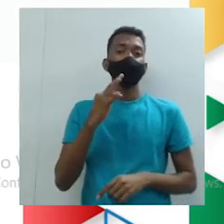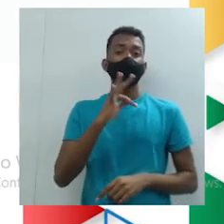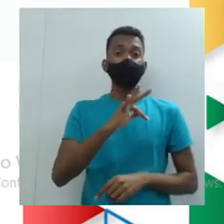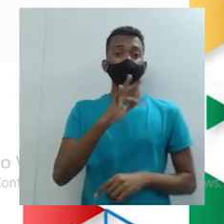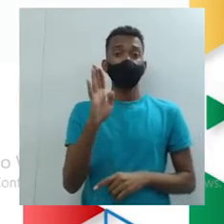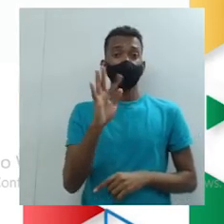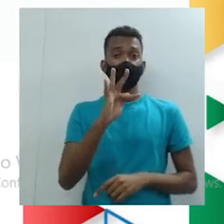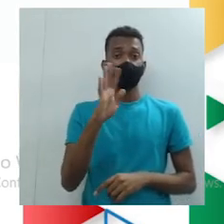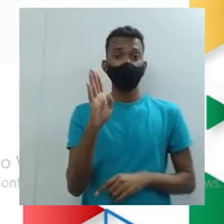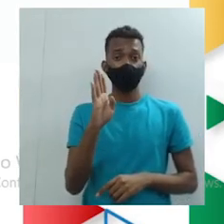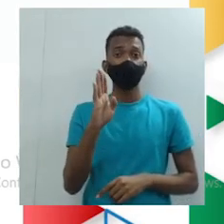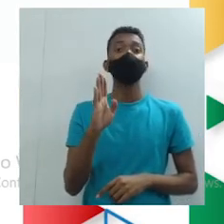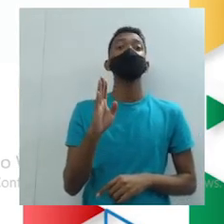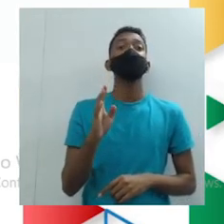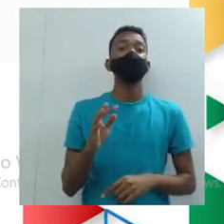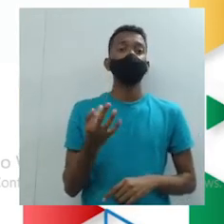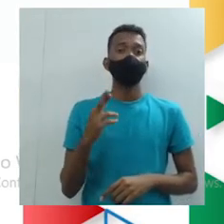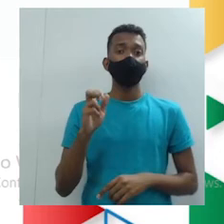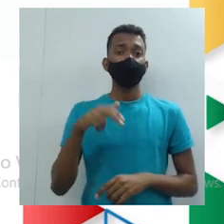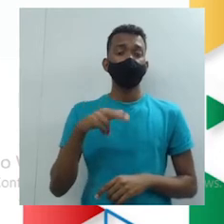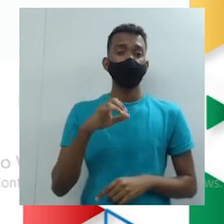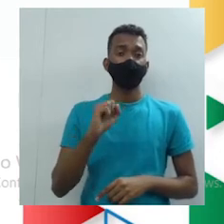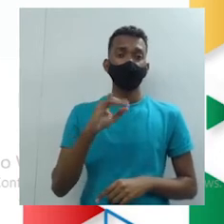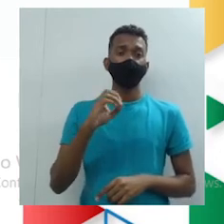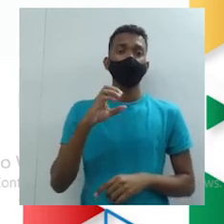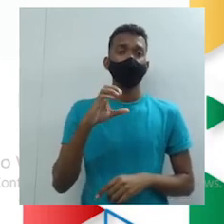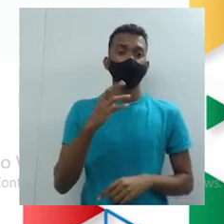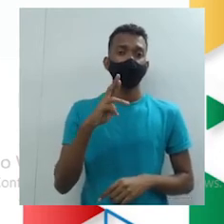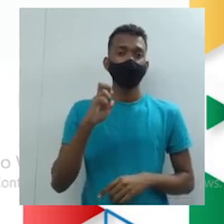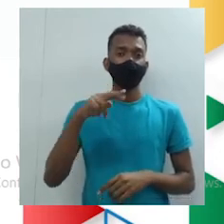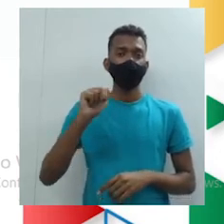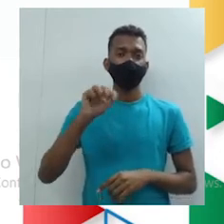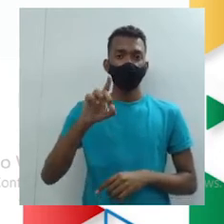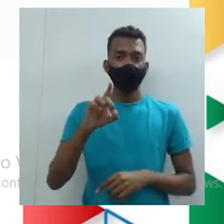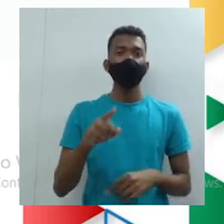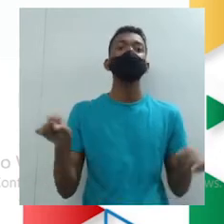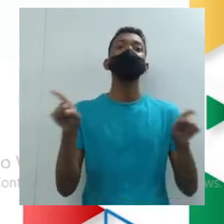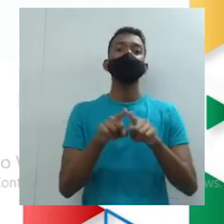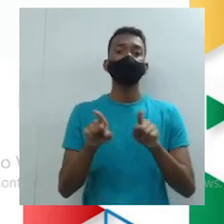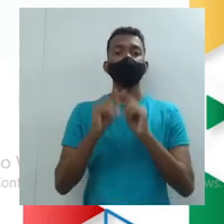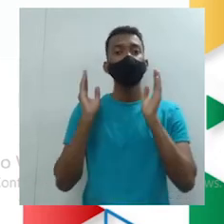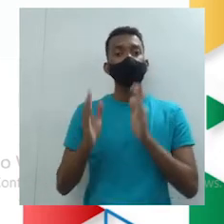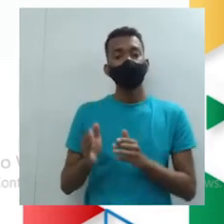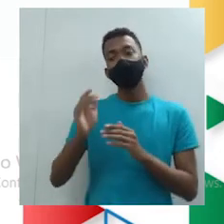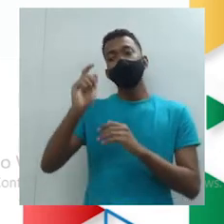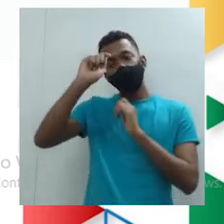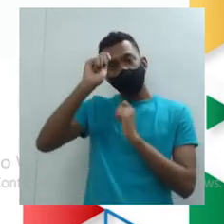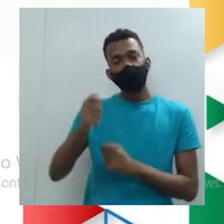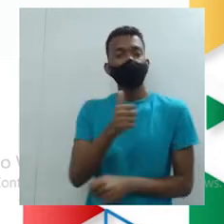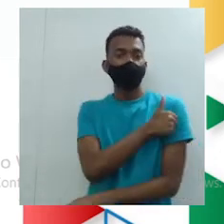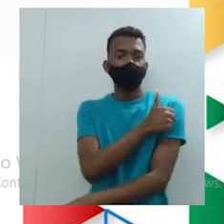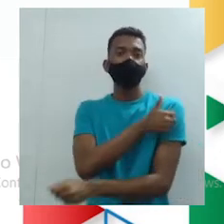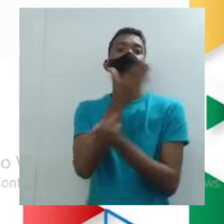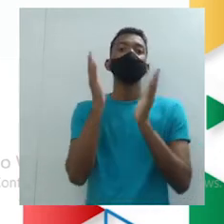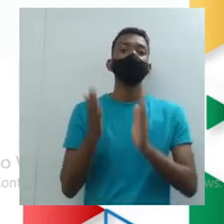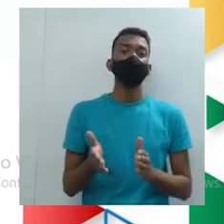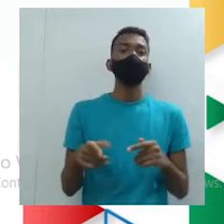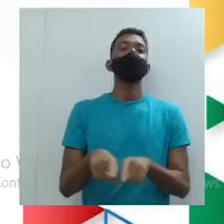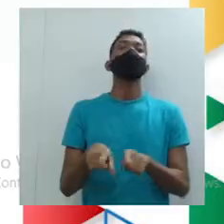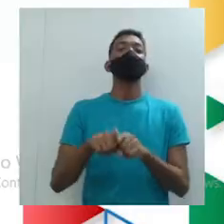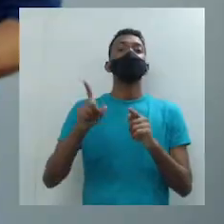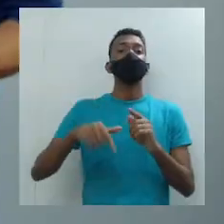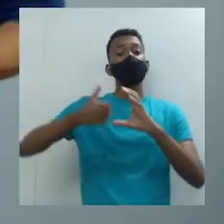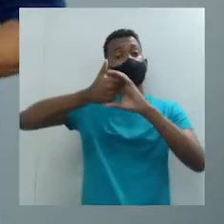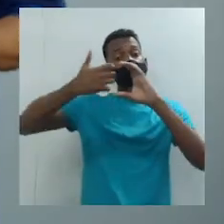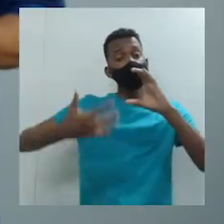bonito, né? A Solidão e Sua Porta. O aluno pode ler depois, né? Isso aí. Então, uma outra característica do Carlos Pena